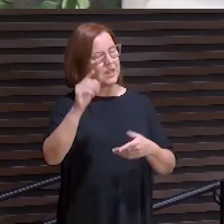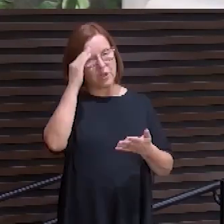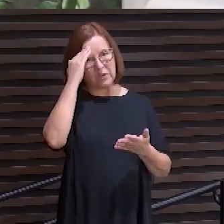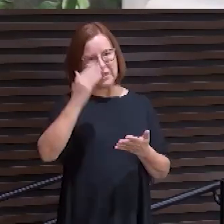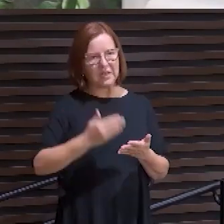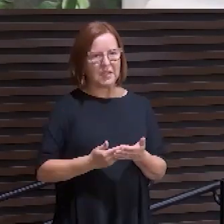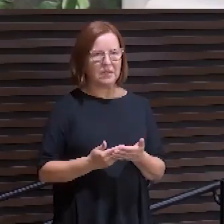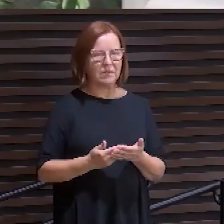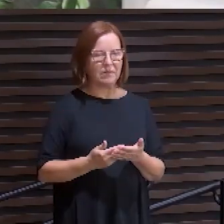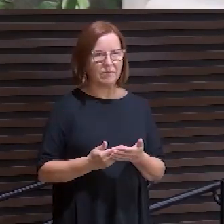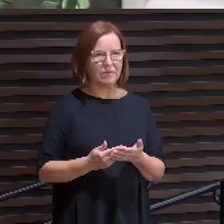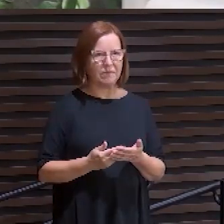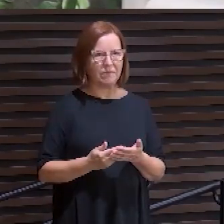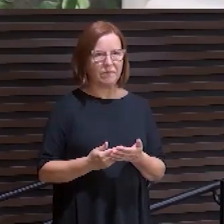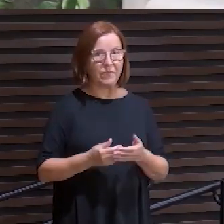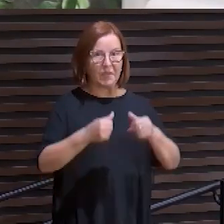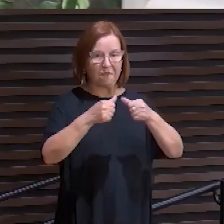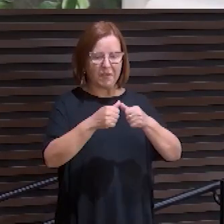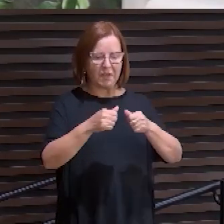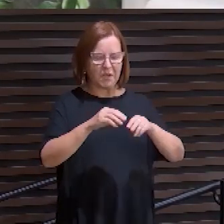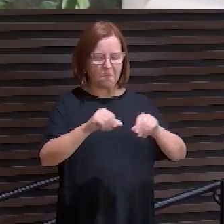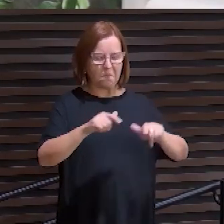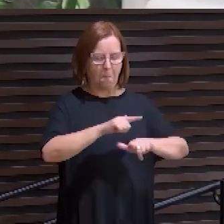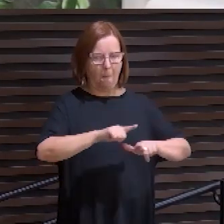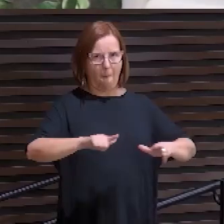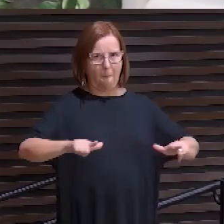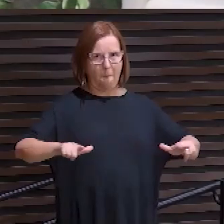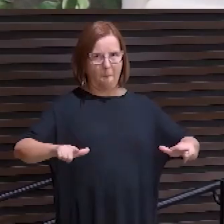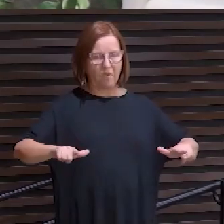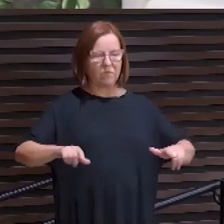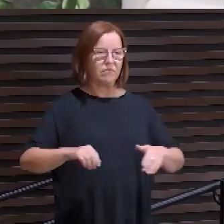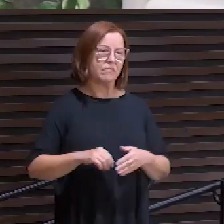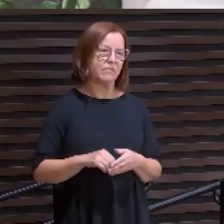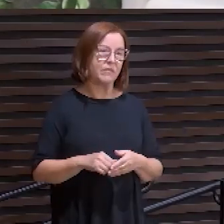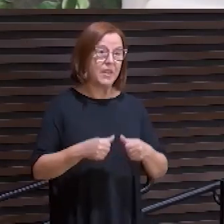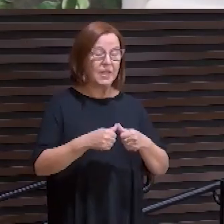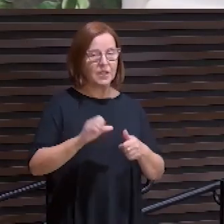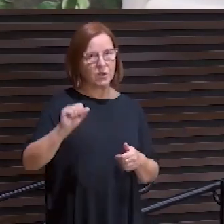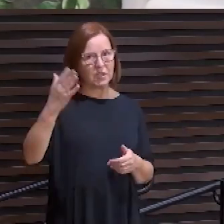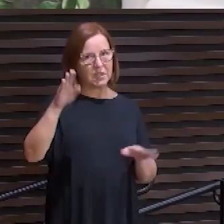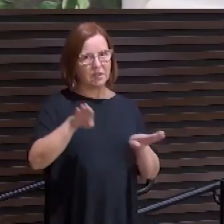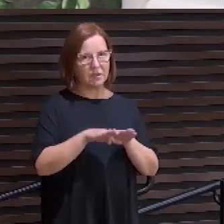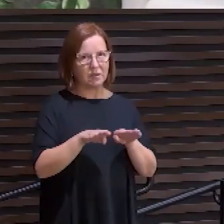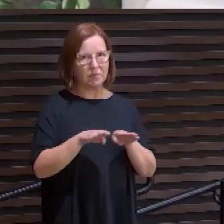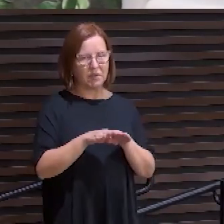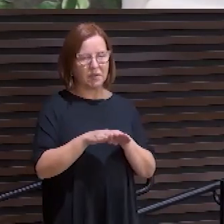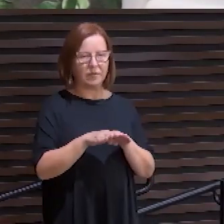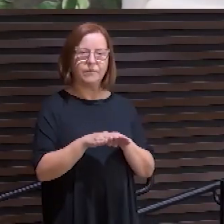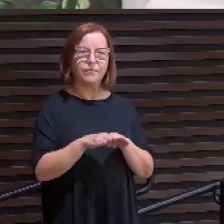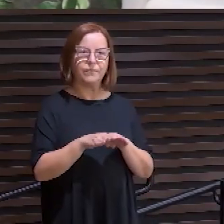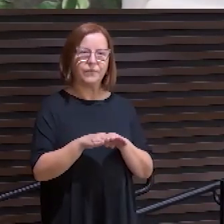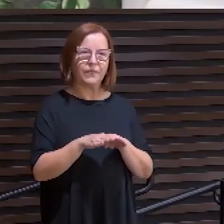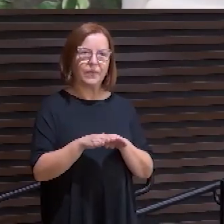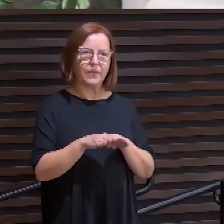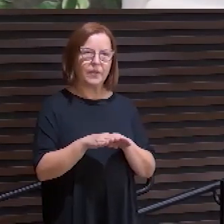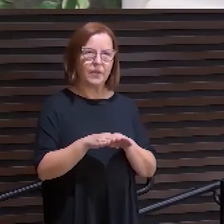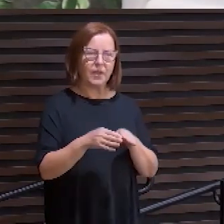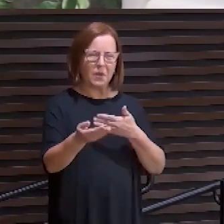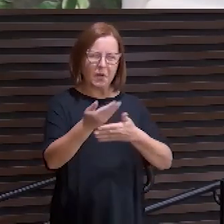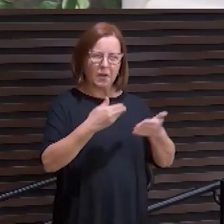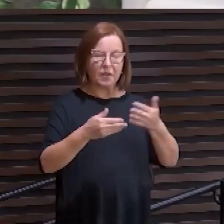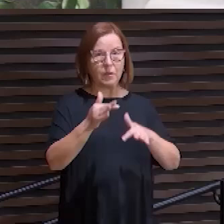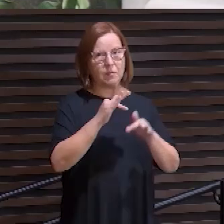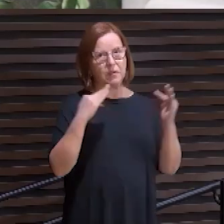Ficaram na esterilidade. E isso acontece também no relacionamento da família.